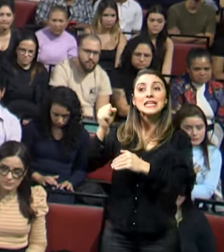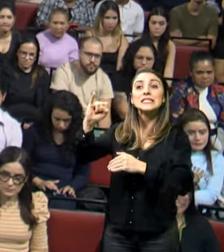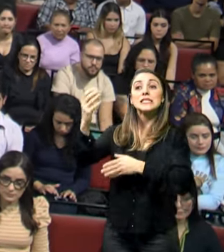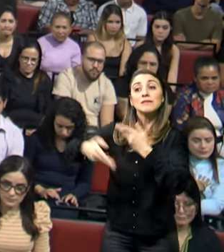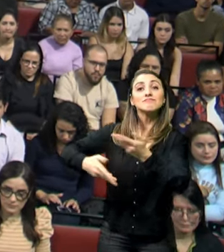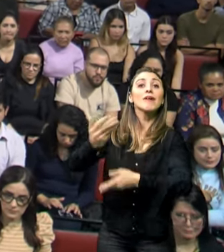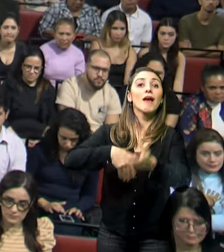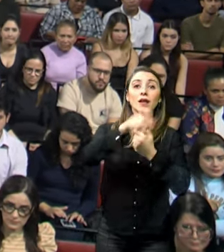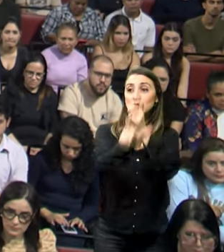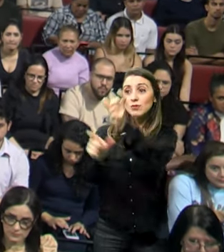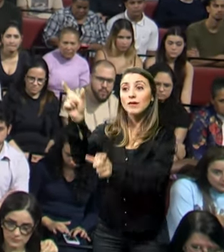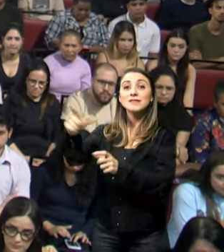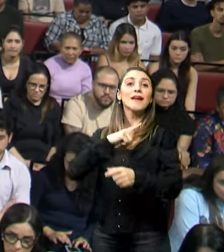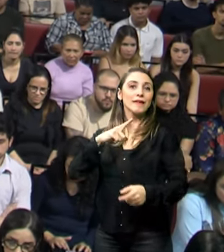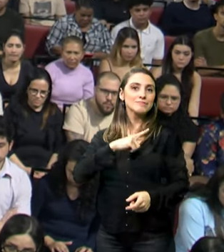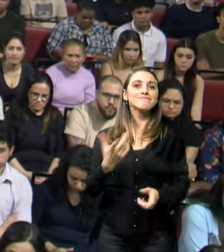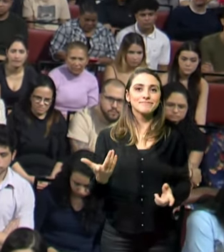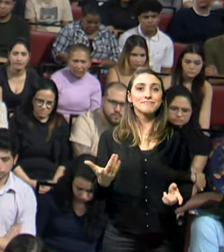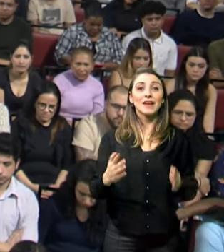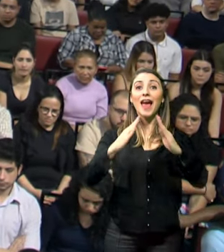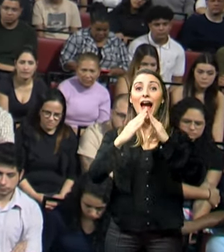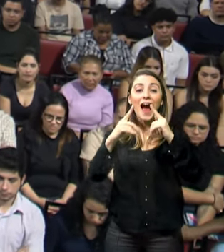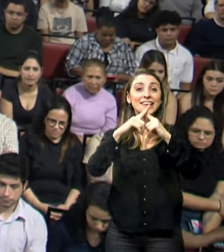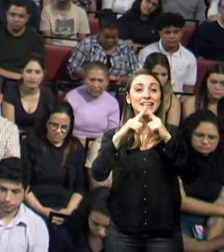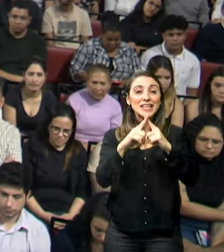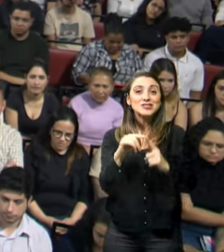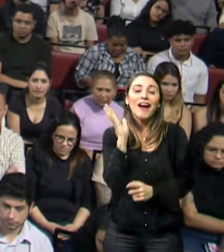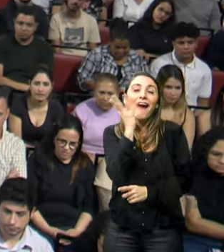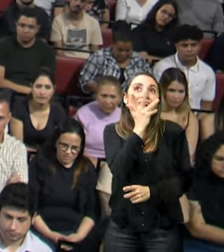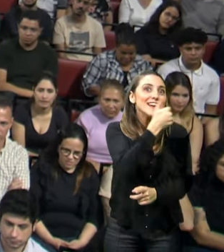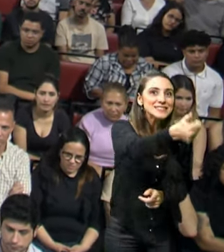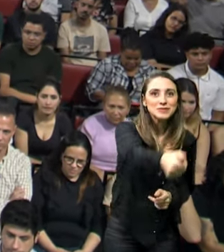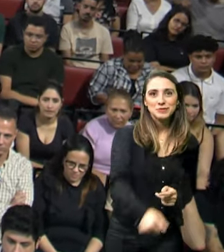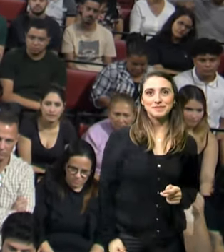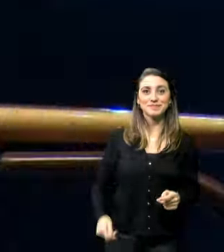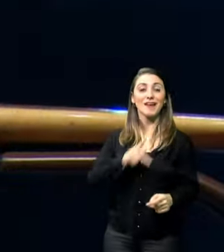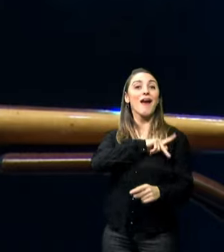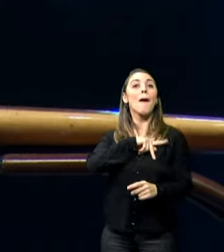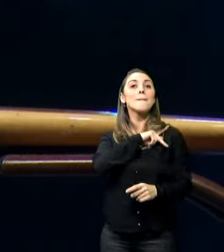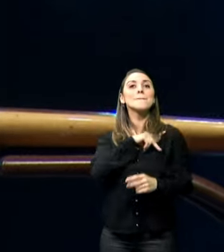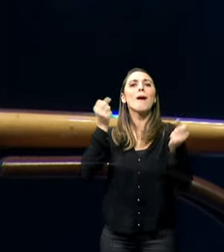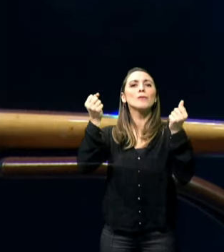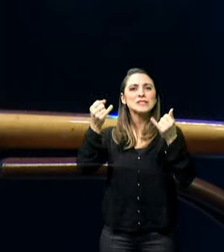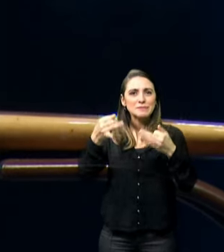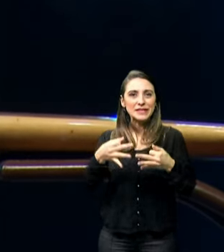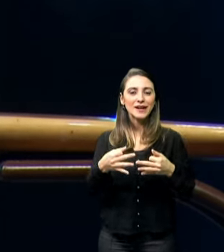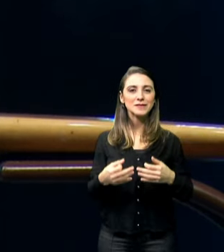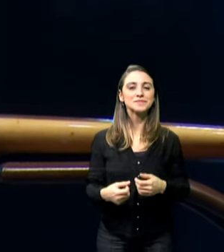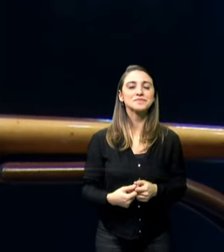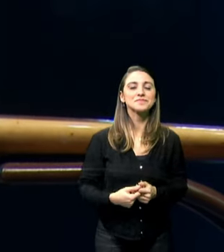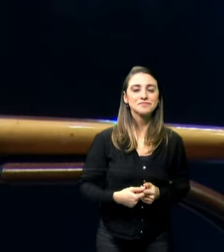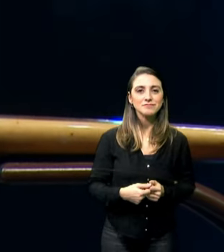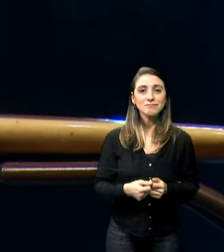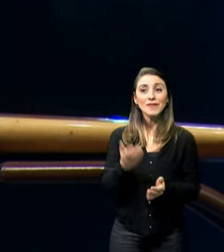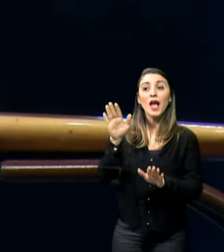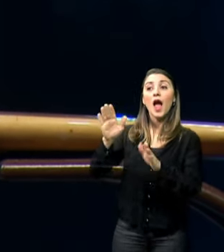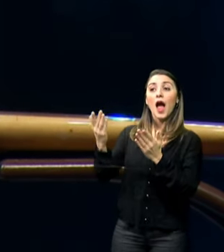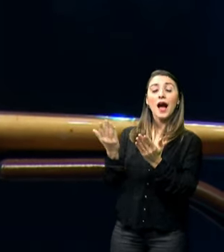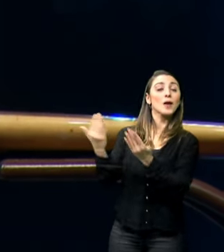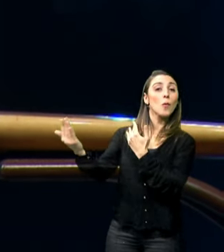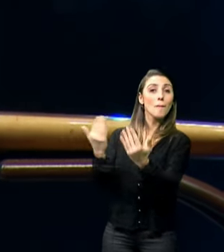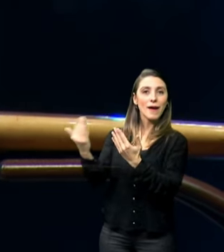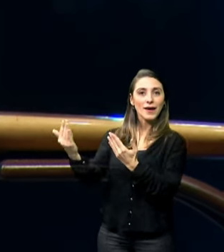Agora, olha que coisa linda é a igreja. Quando Paulo, em 1 Coríntios capítulo 12, a partir do versículo 12, ele compara a igreja a um